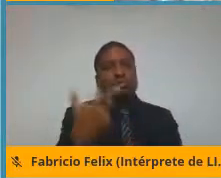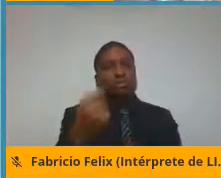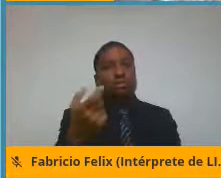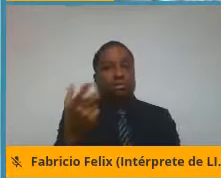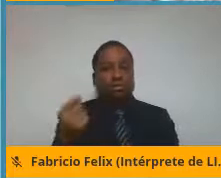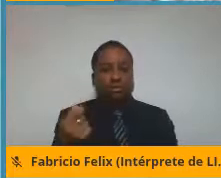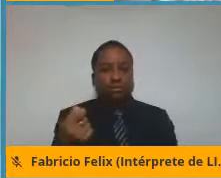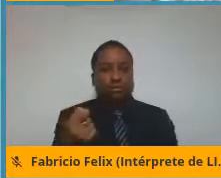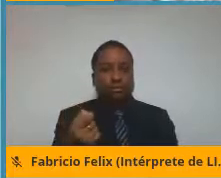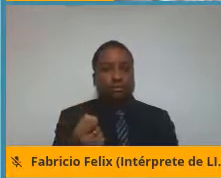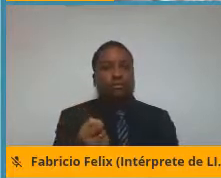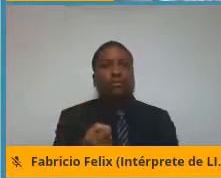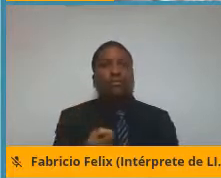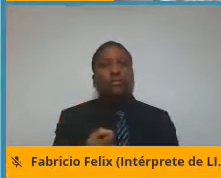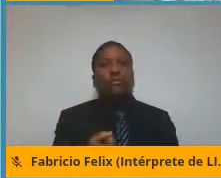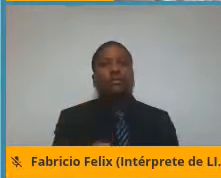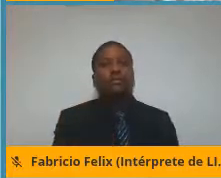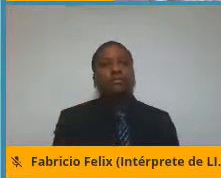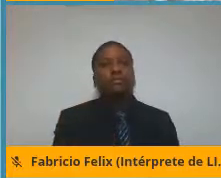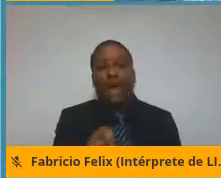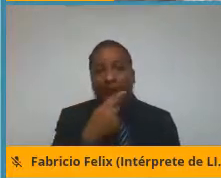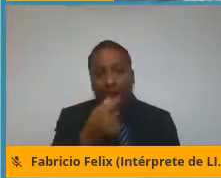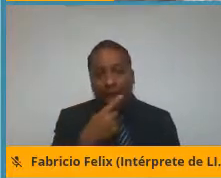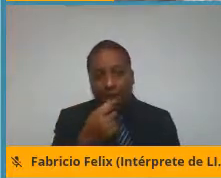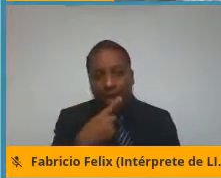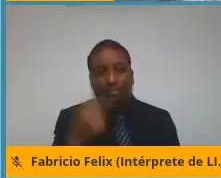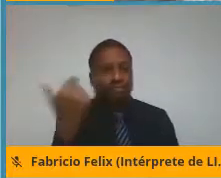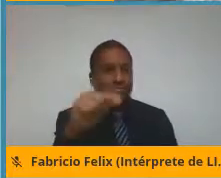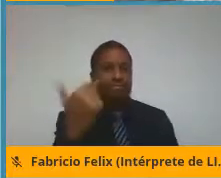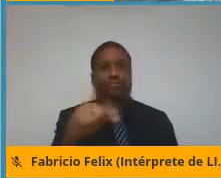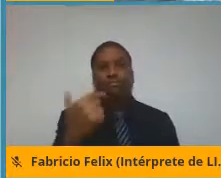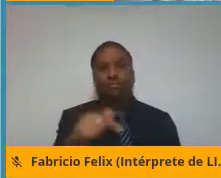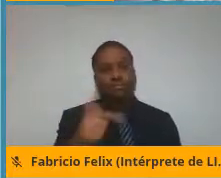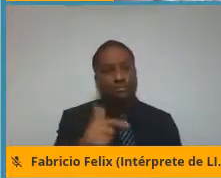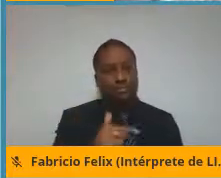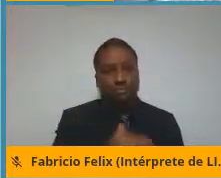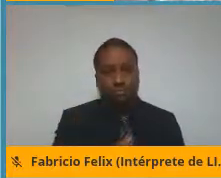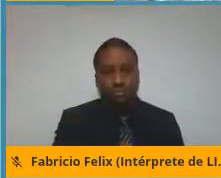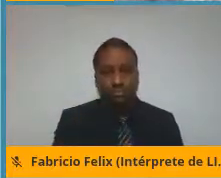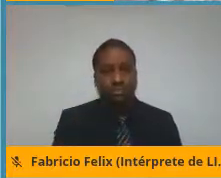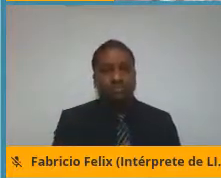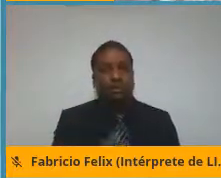há antiviral disponível. Inclusive, há uma grande... Por aí o pessoal